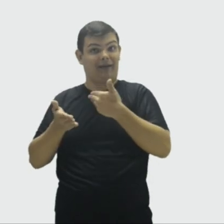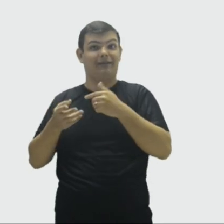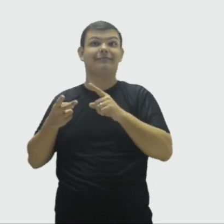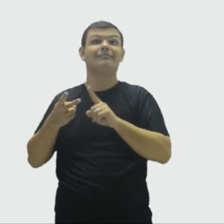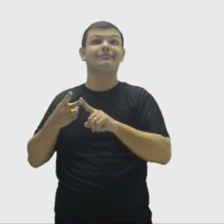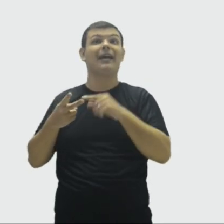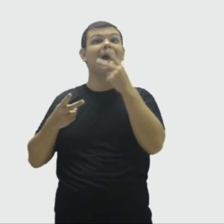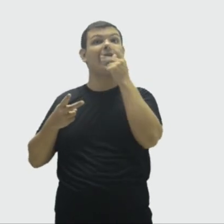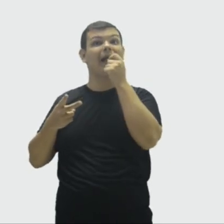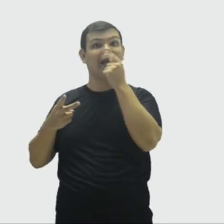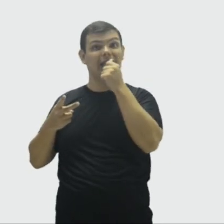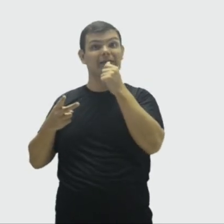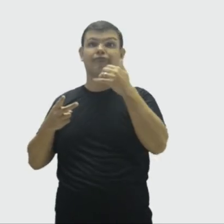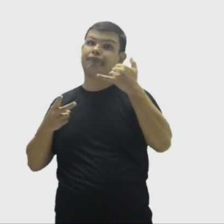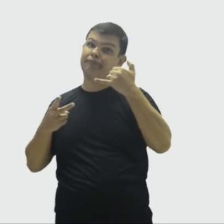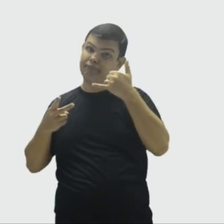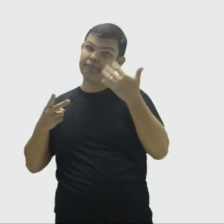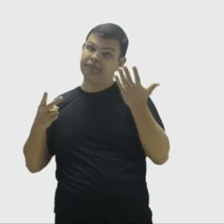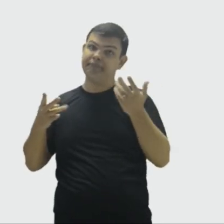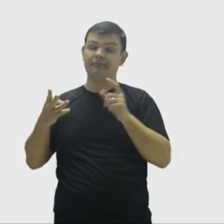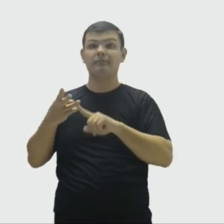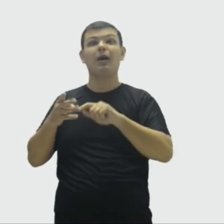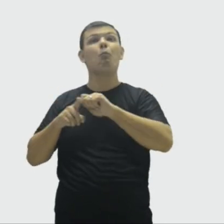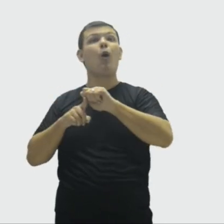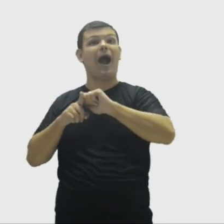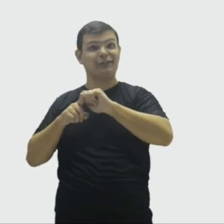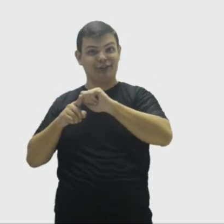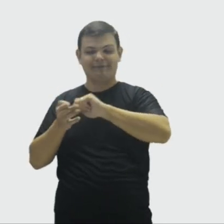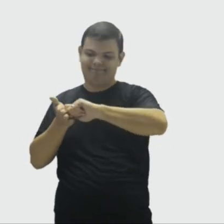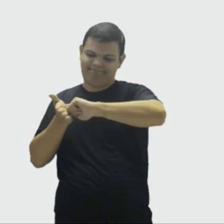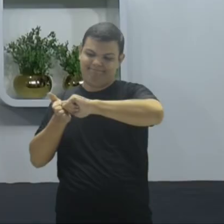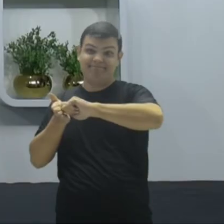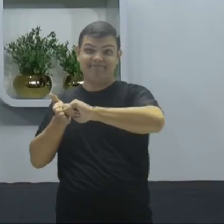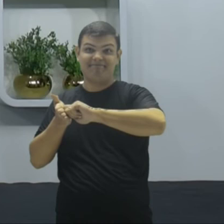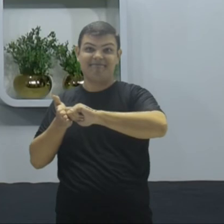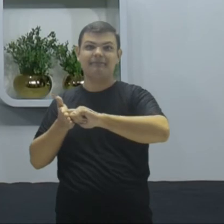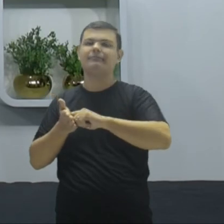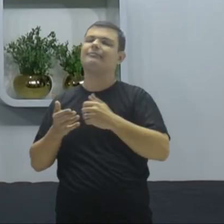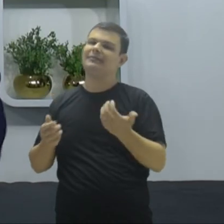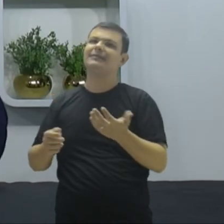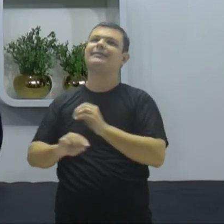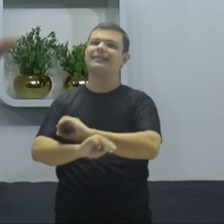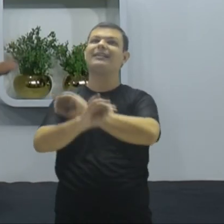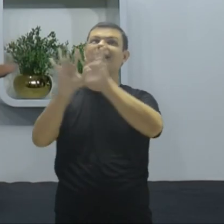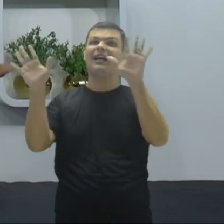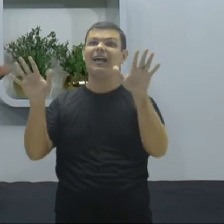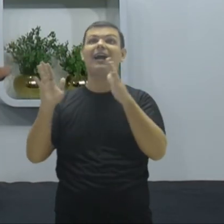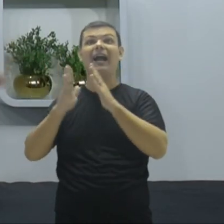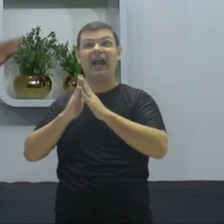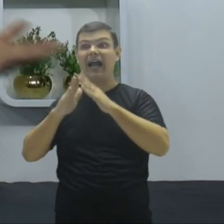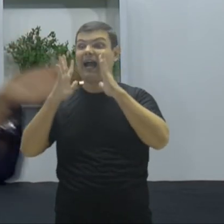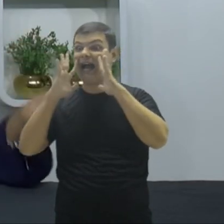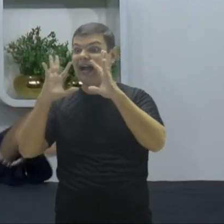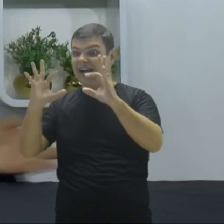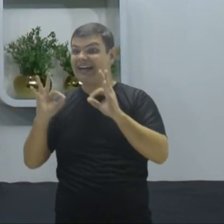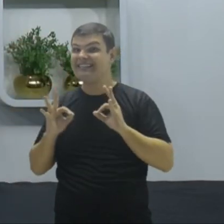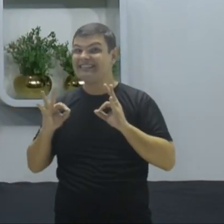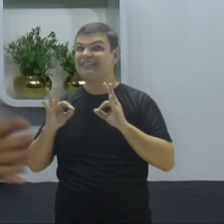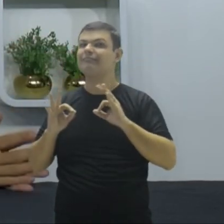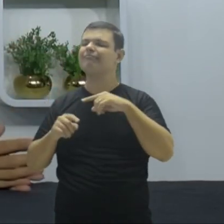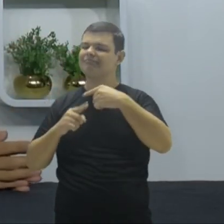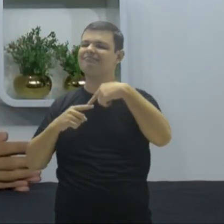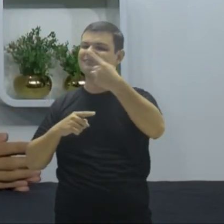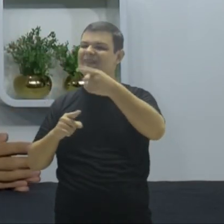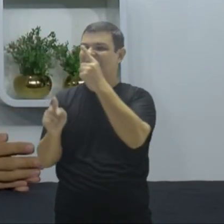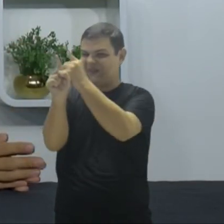seu caderno, caneta e lápis e a sua borracha. E claro, fica ligado, porque nós vamos ter muitos